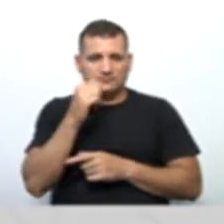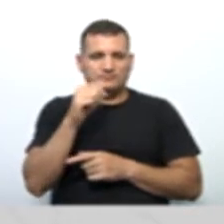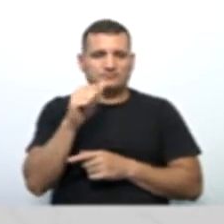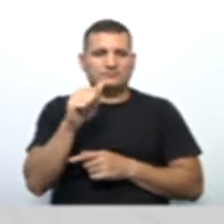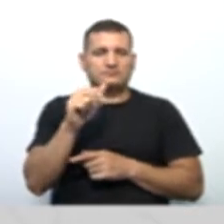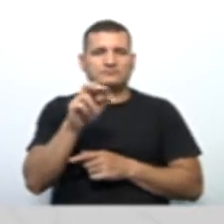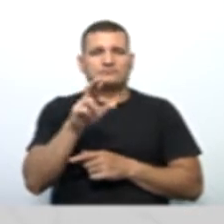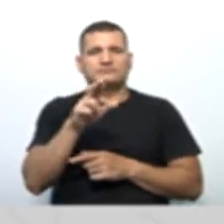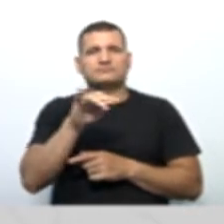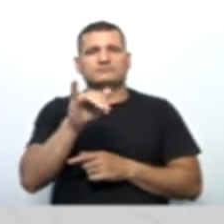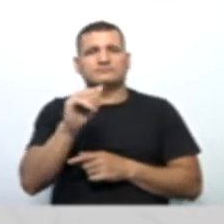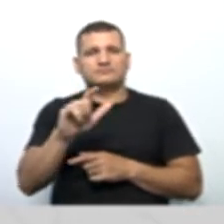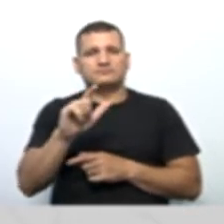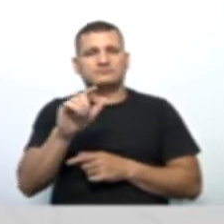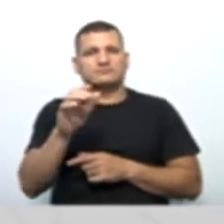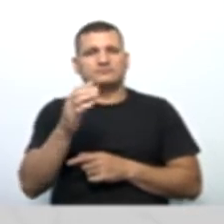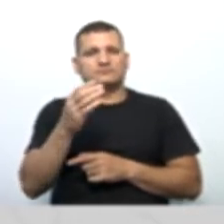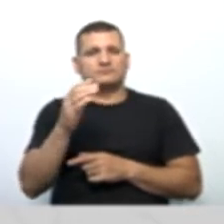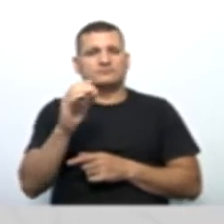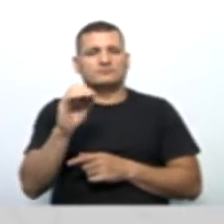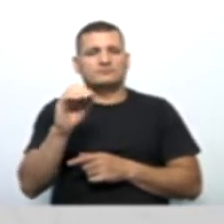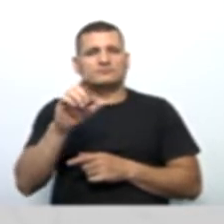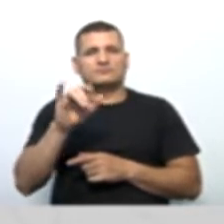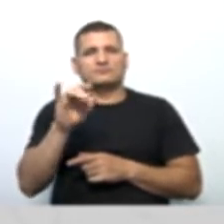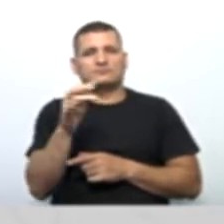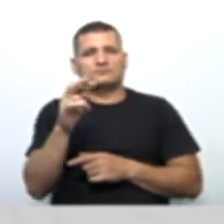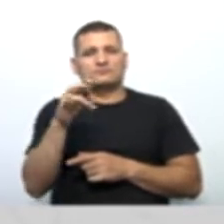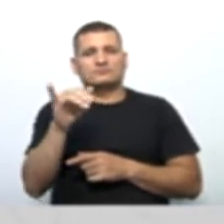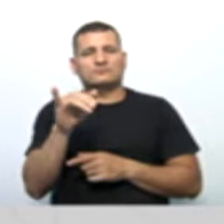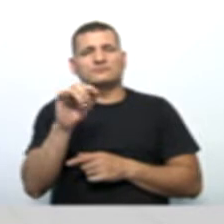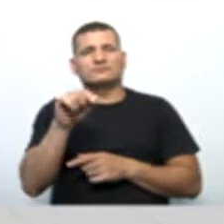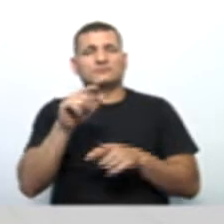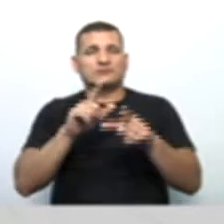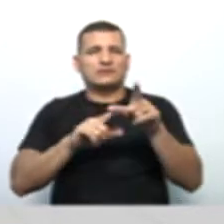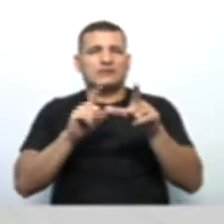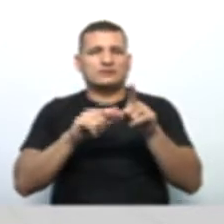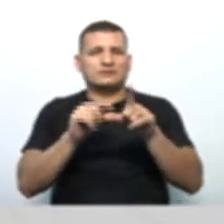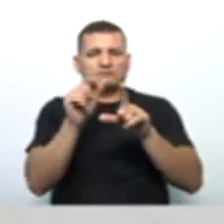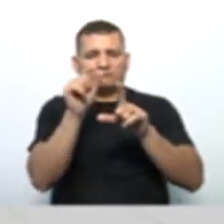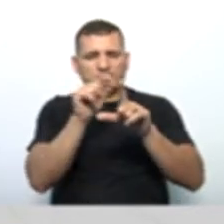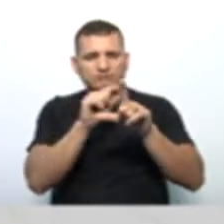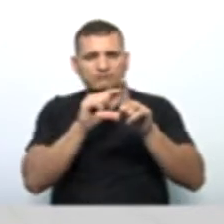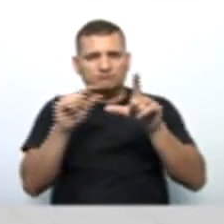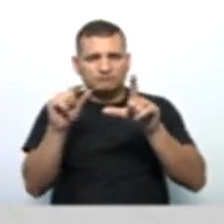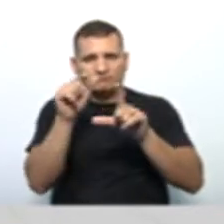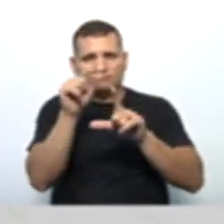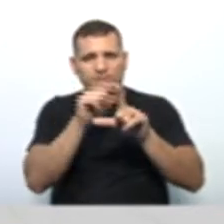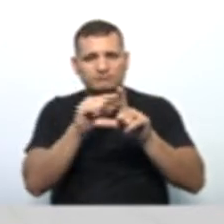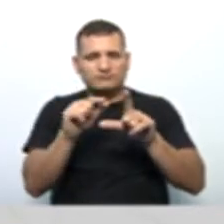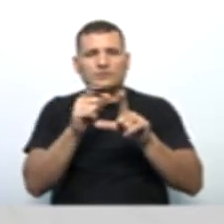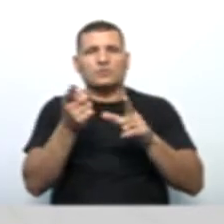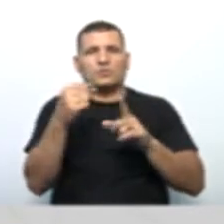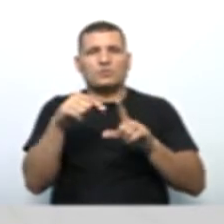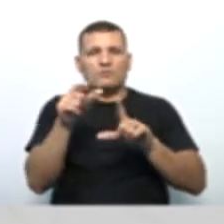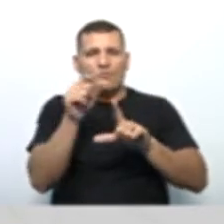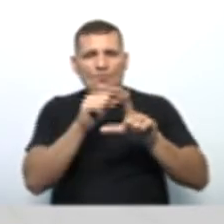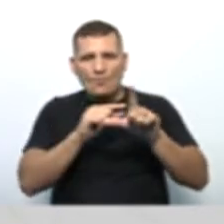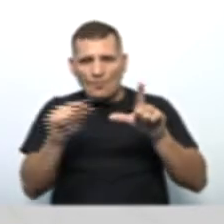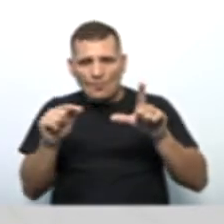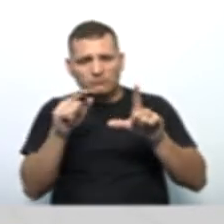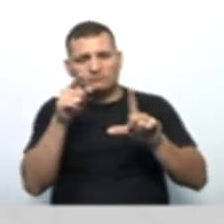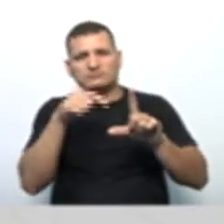ou o colibri todo é fácil leitura essa letra mais quadradinha é de fácil leitura agora esse aqui tipo ela é